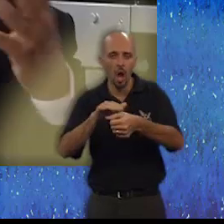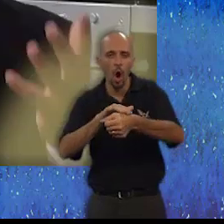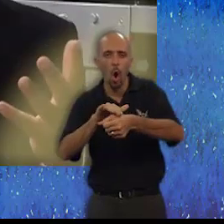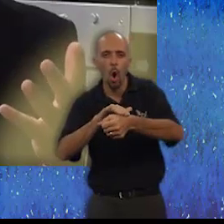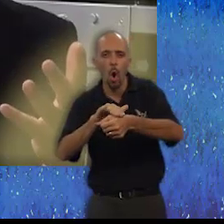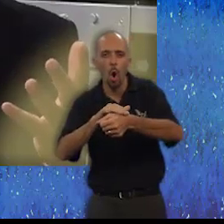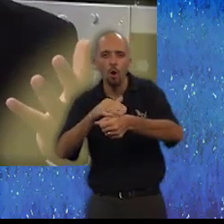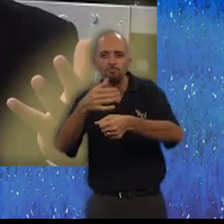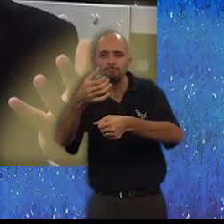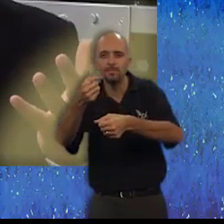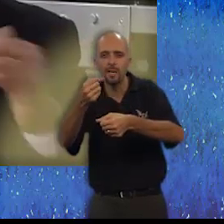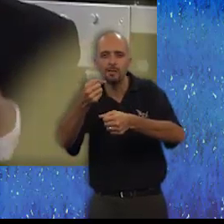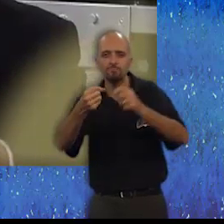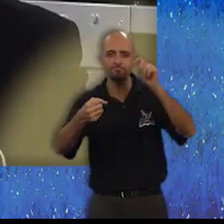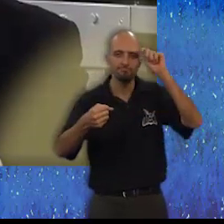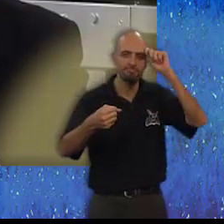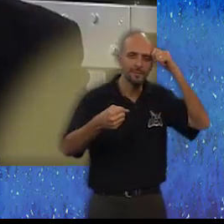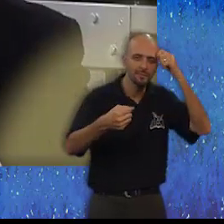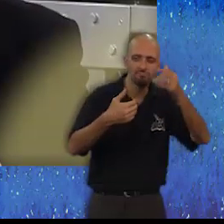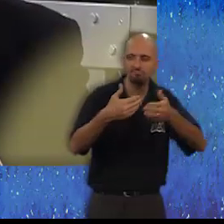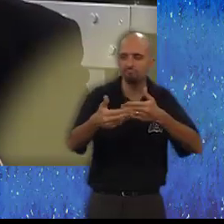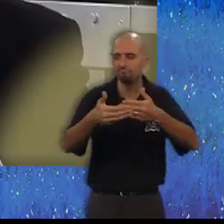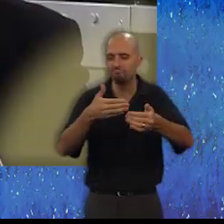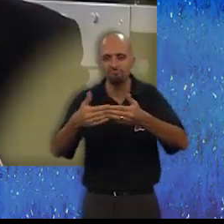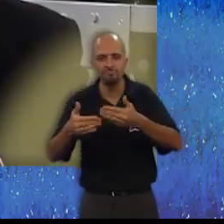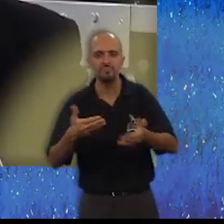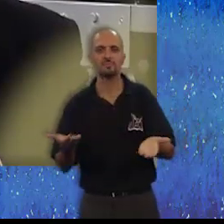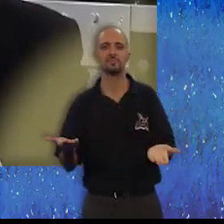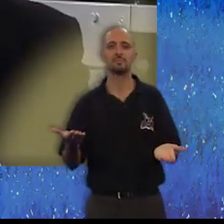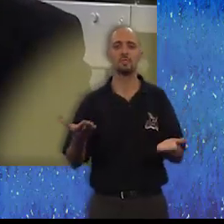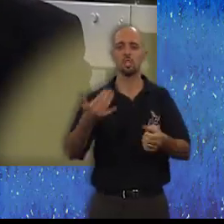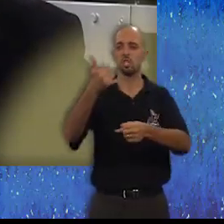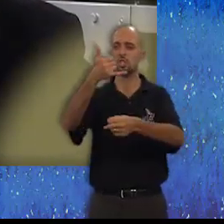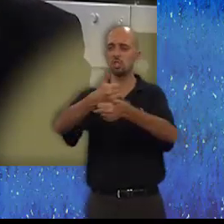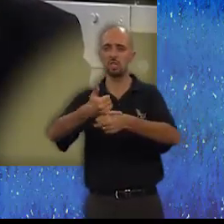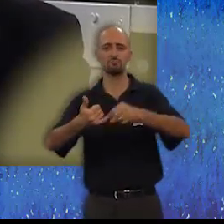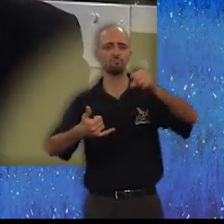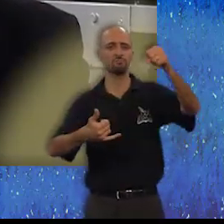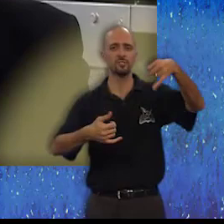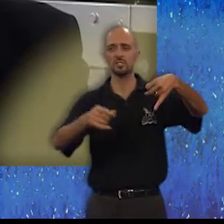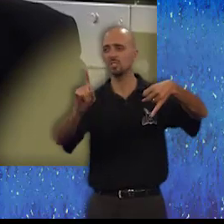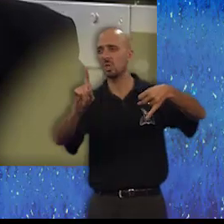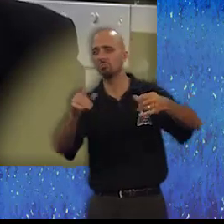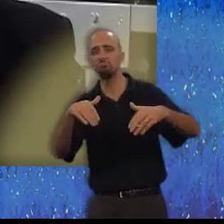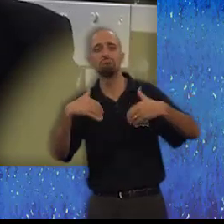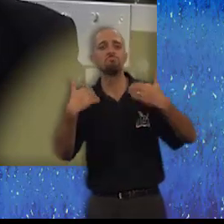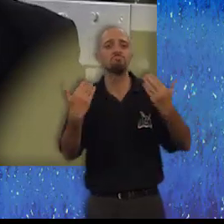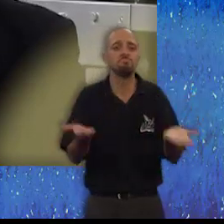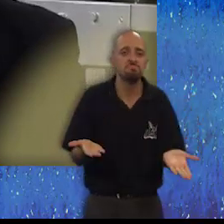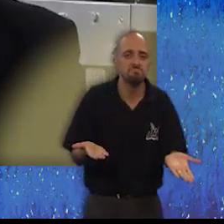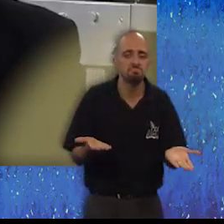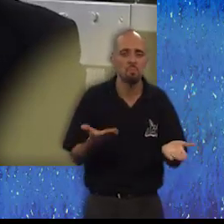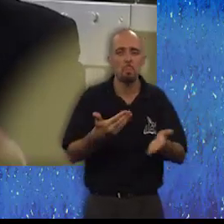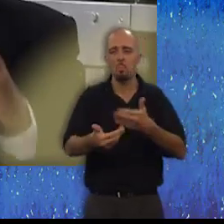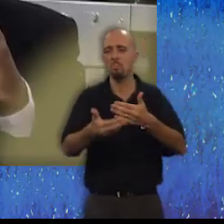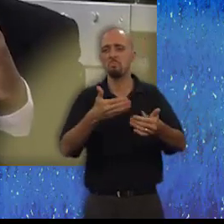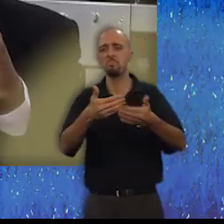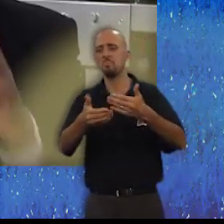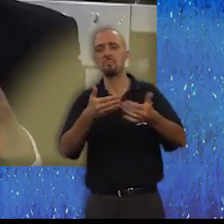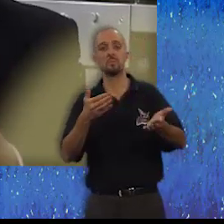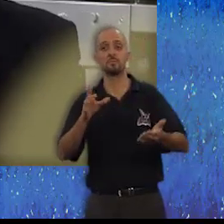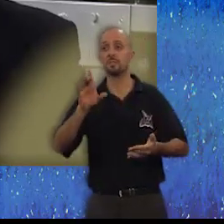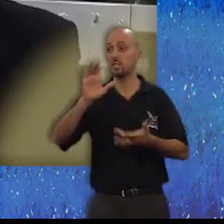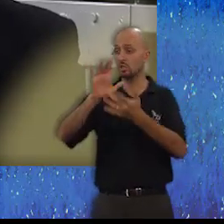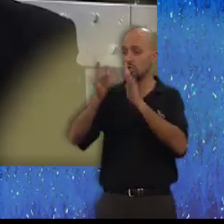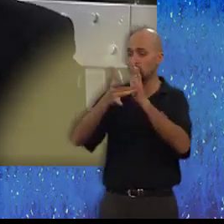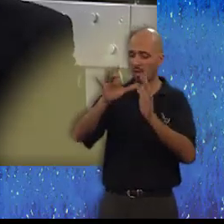dar satisfação para as pessoas ou você não precisa dar satisfação às pessoas. Não importa nada. O que importa é que Jesus